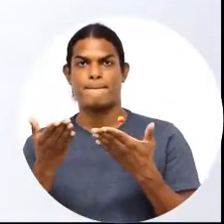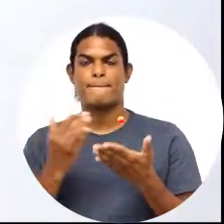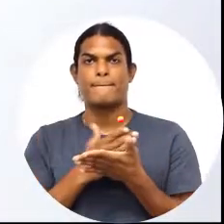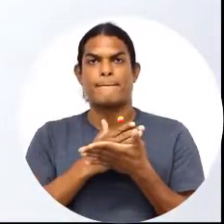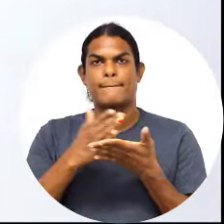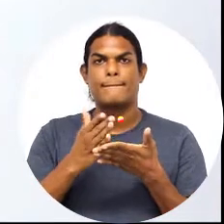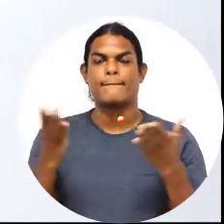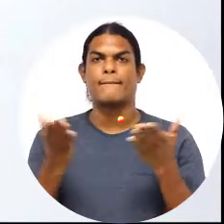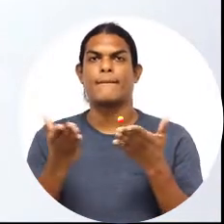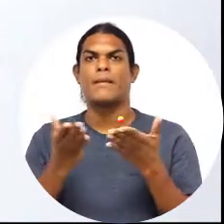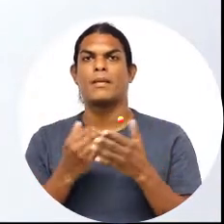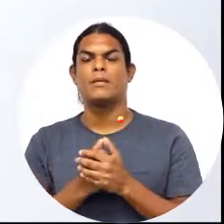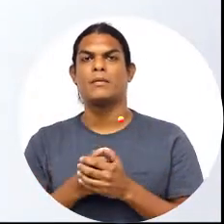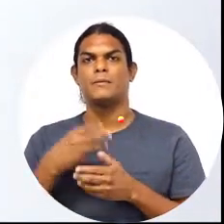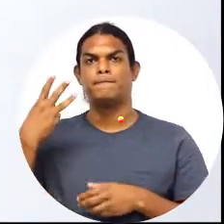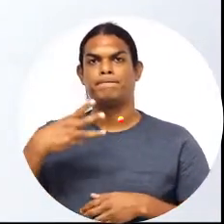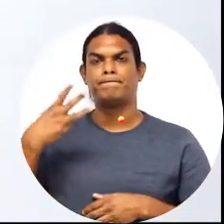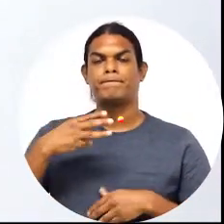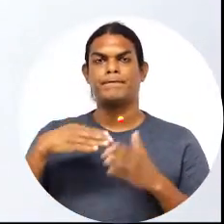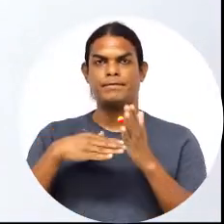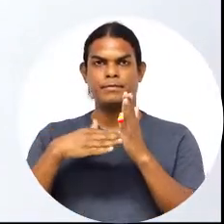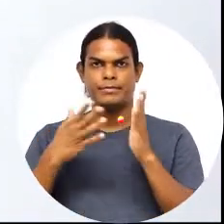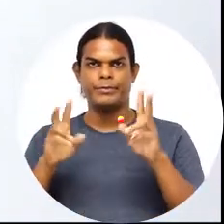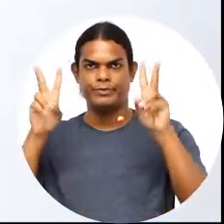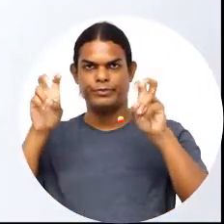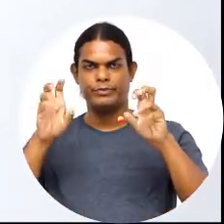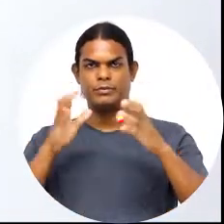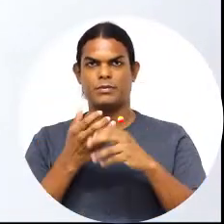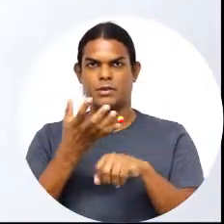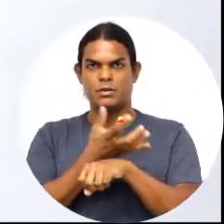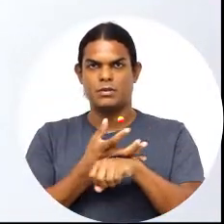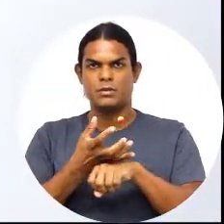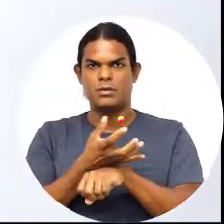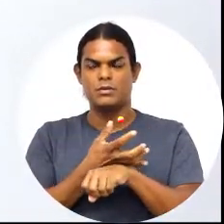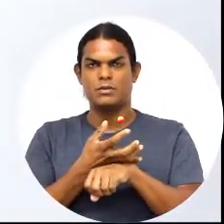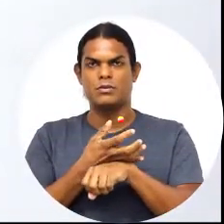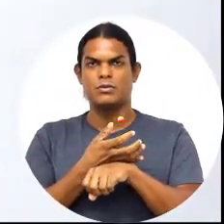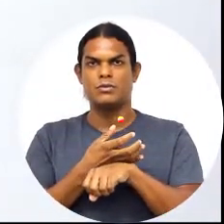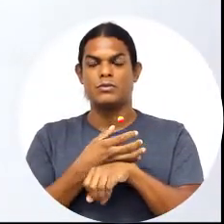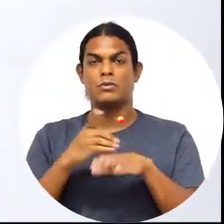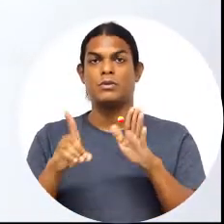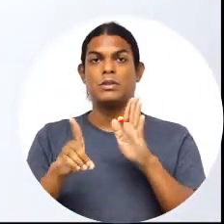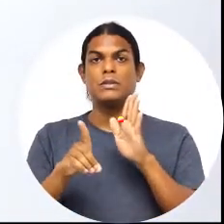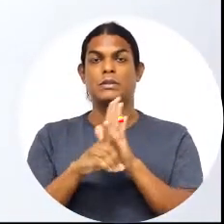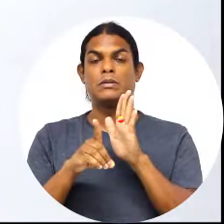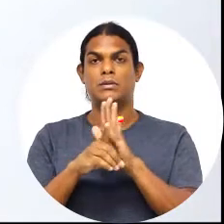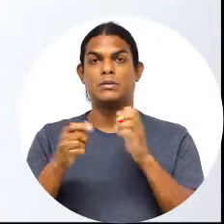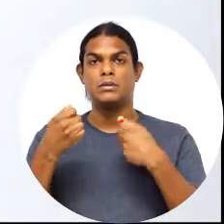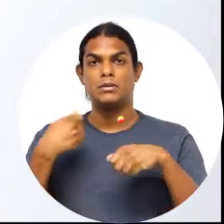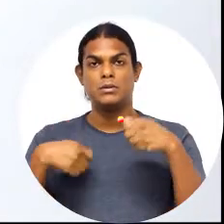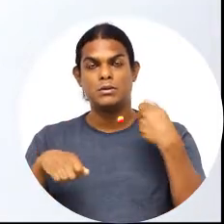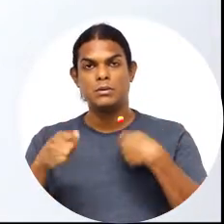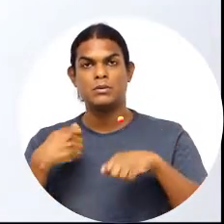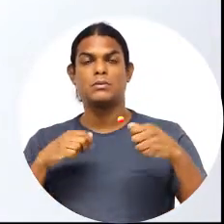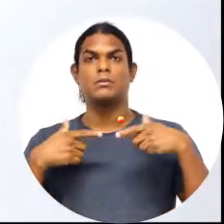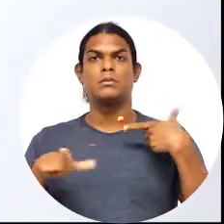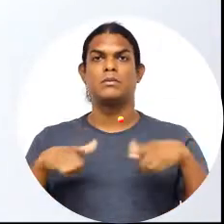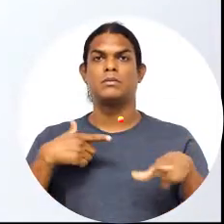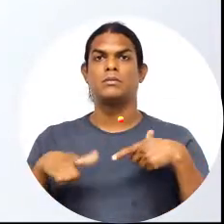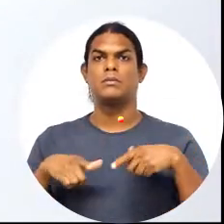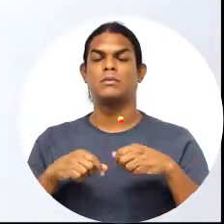direitistas, iniciaremos agora a nossa terceira e última competência da disciplina Direito Administrativo e do Trabalho. Essa